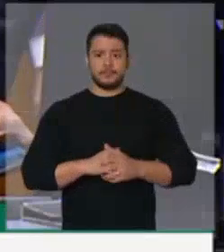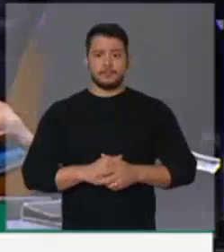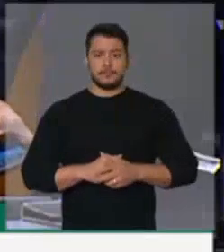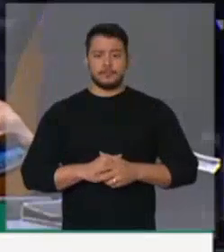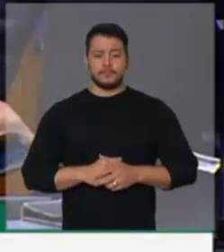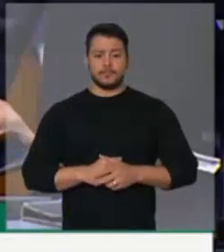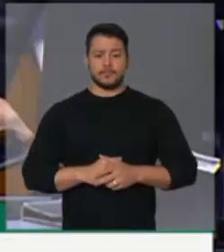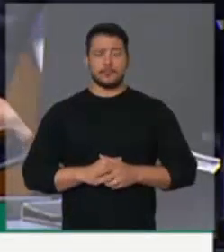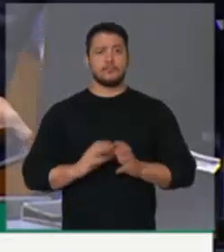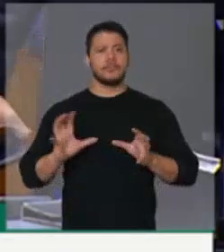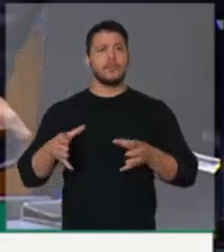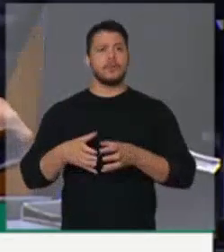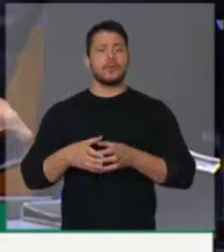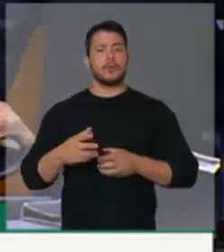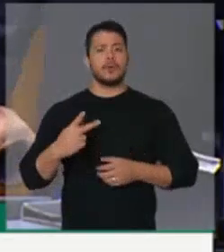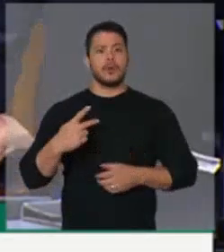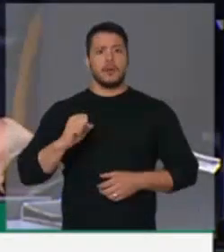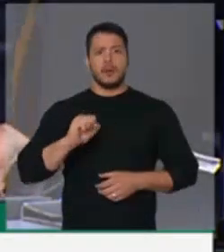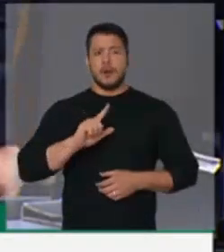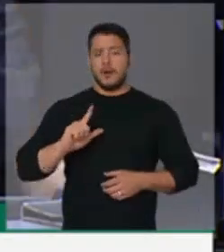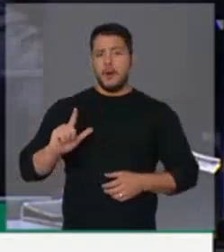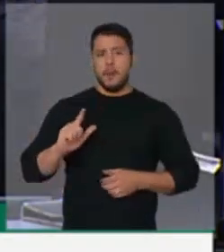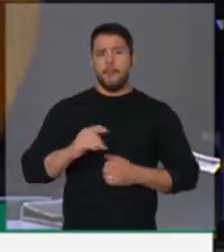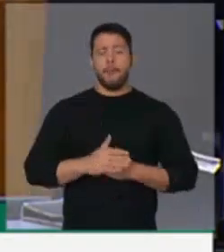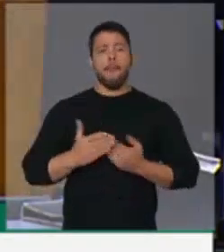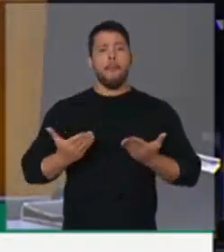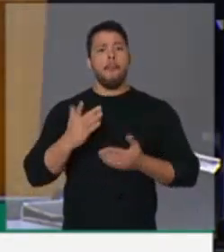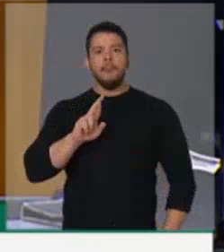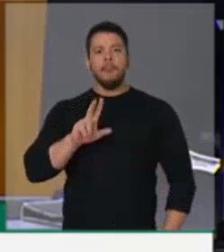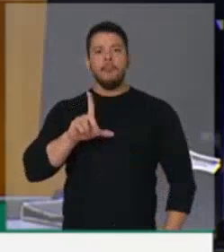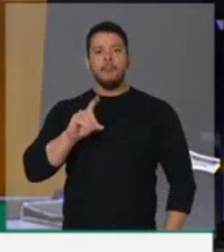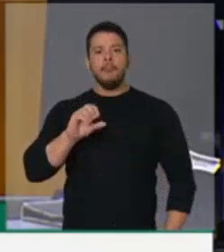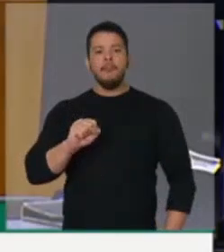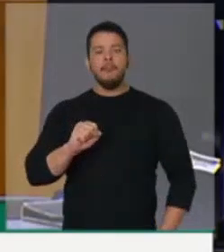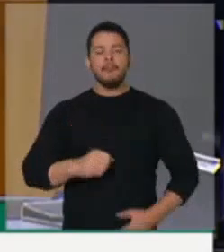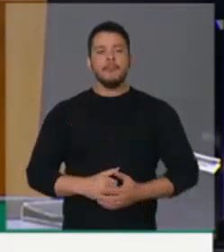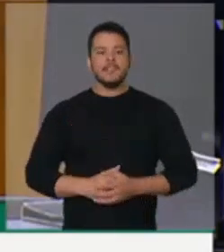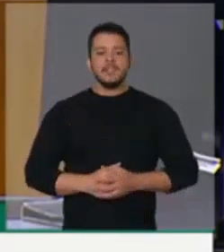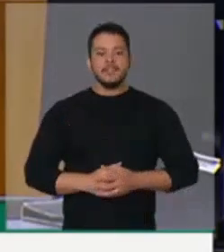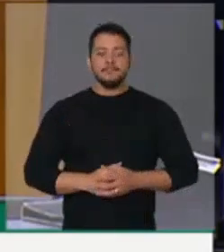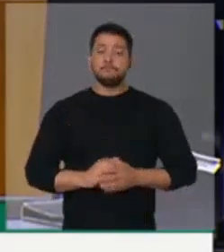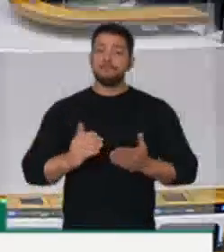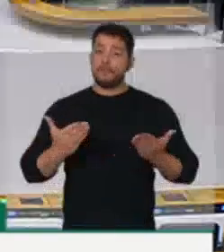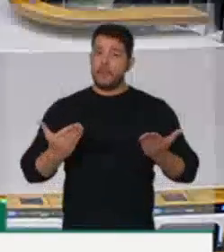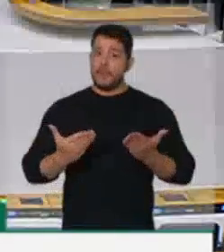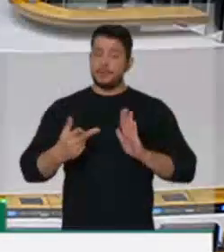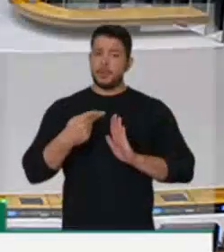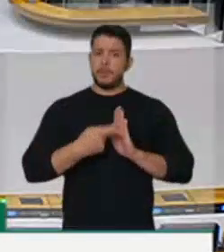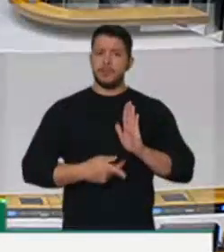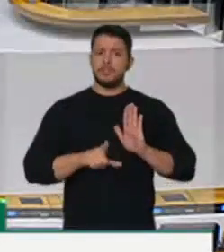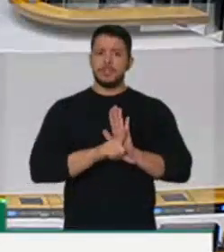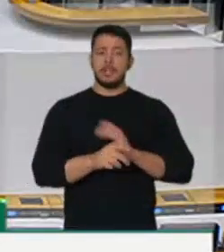do bloco do PSL para encaminhar a favor do requerimento, deputado Carlos Jordi. Em pauta o projeto de lei